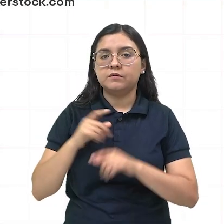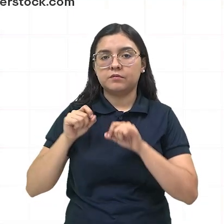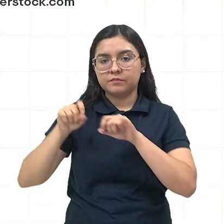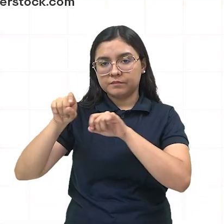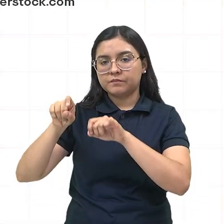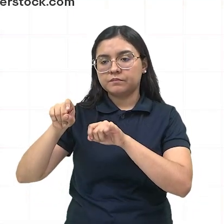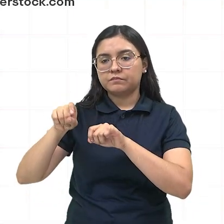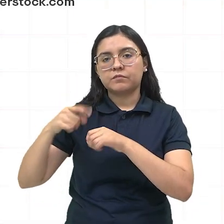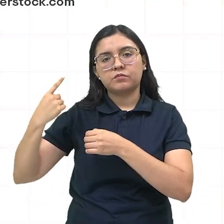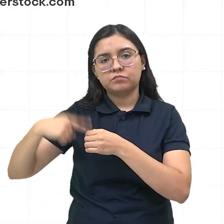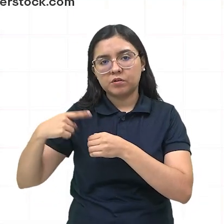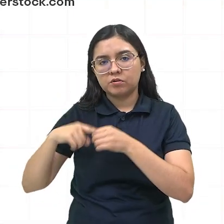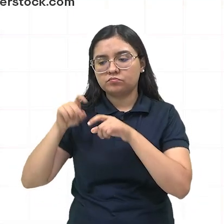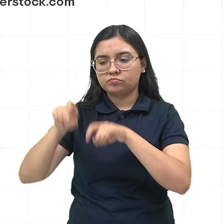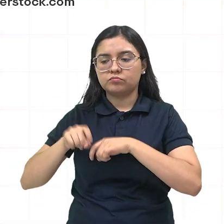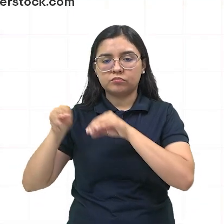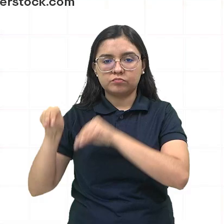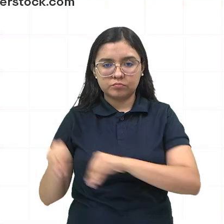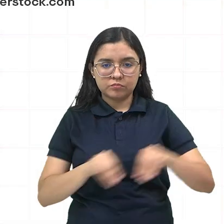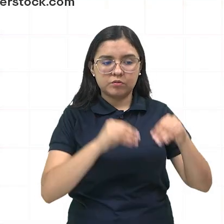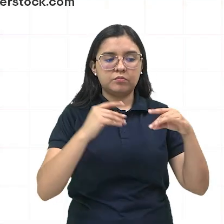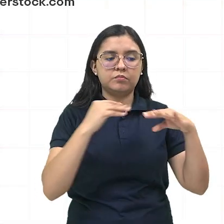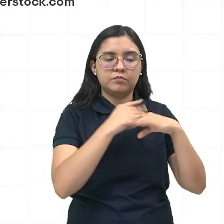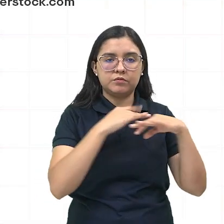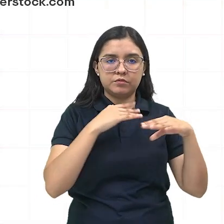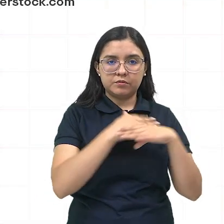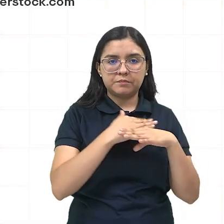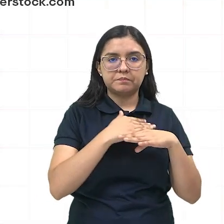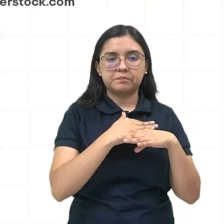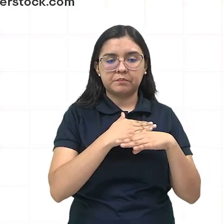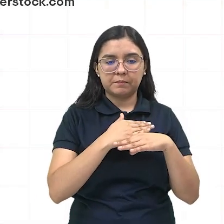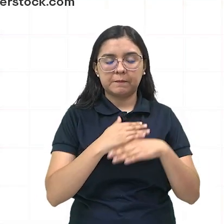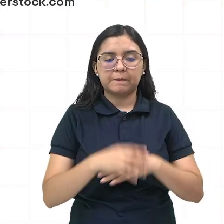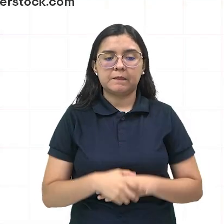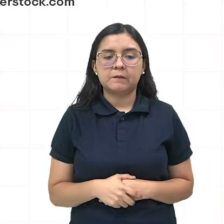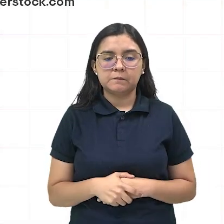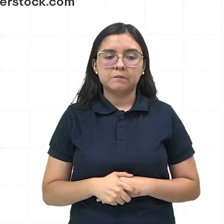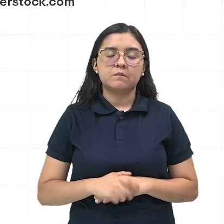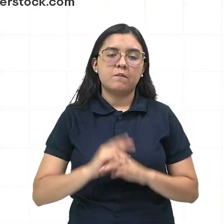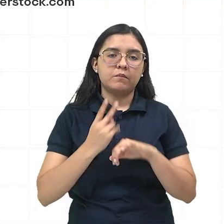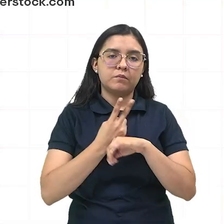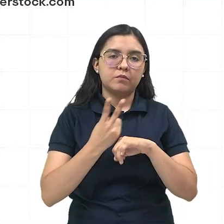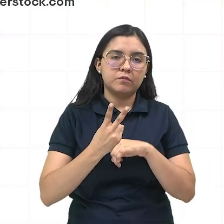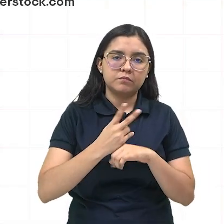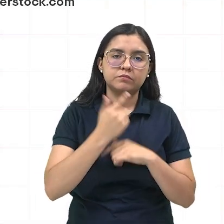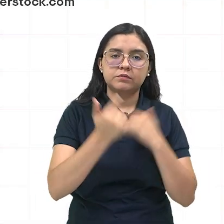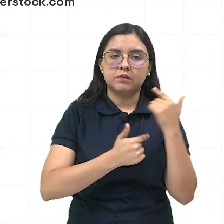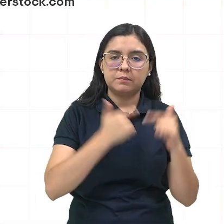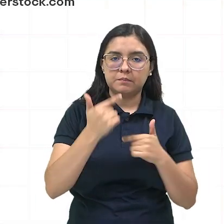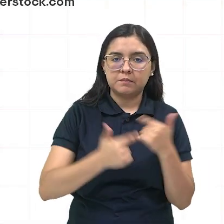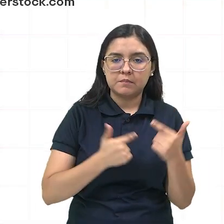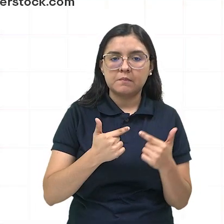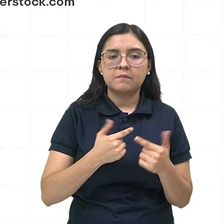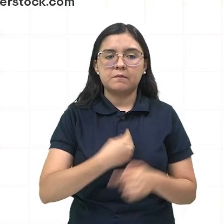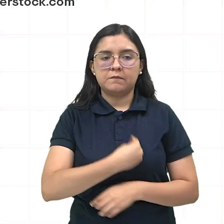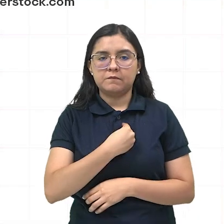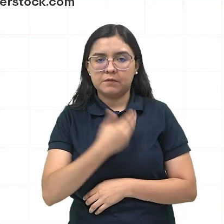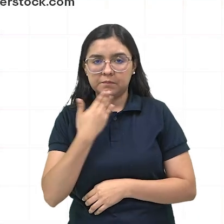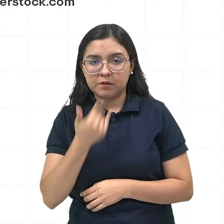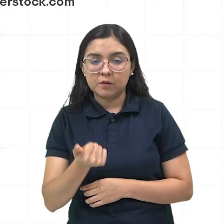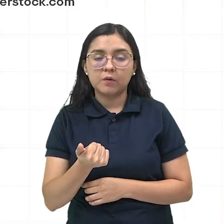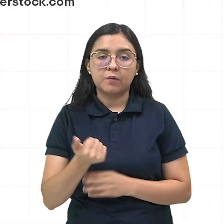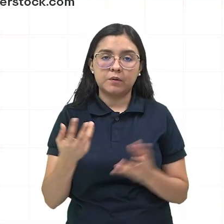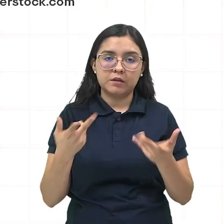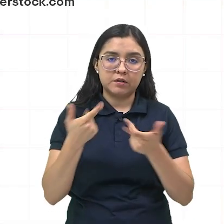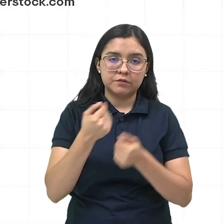do campo para a cidade. Quando a pessoa vai para uma cidade grande ali buscando emprego, melhores condições de vida,